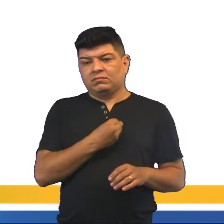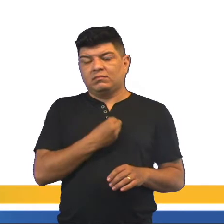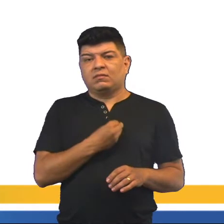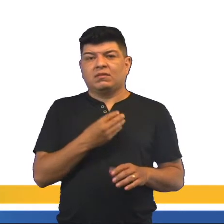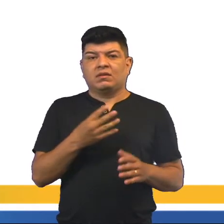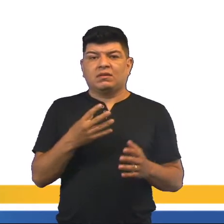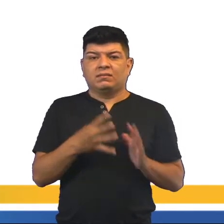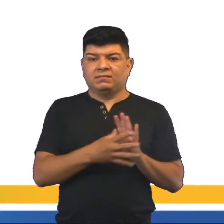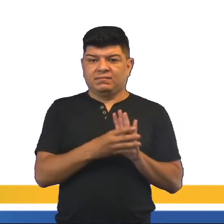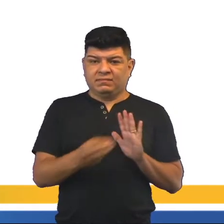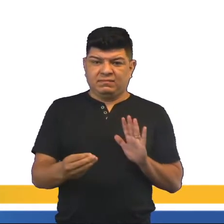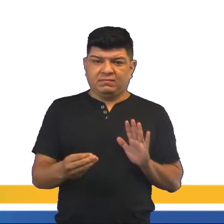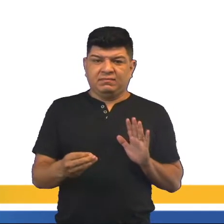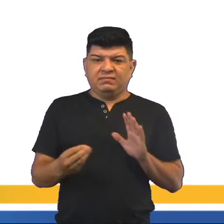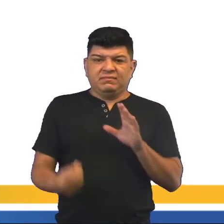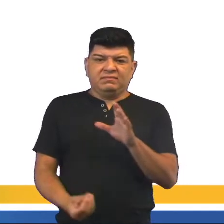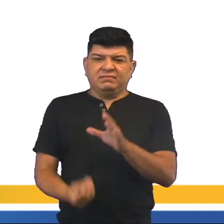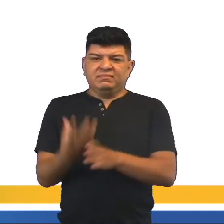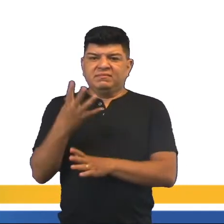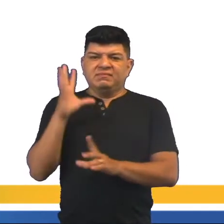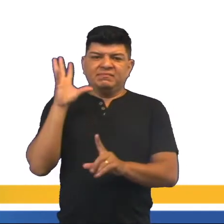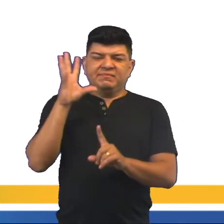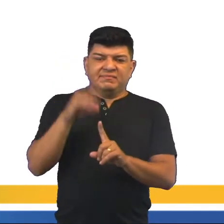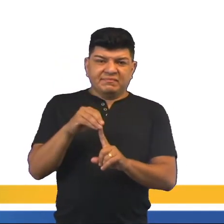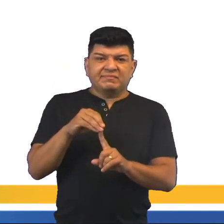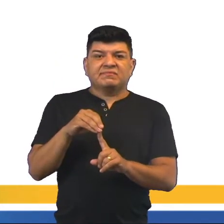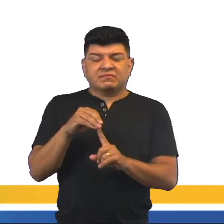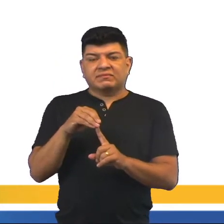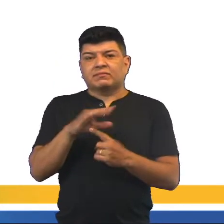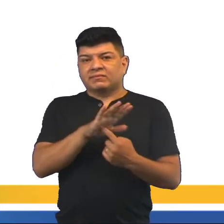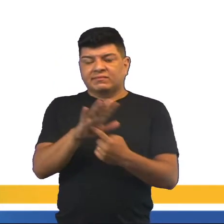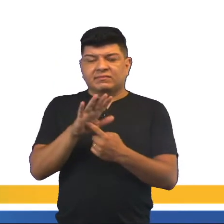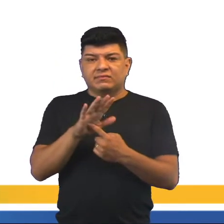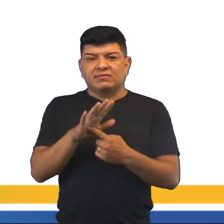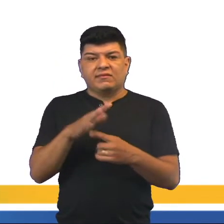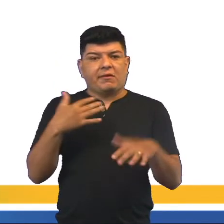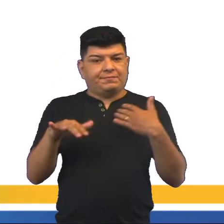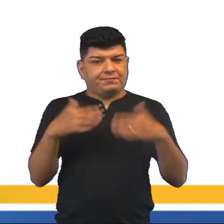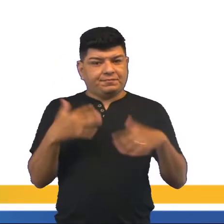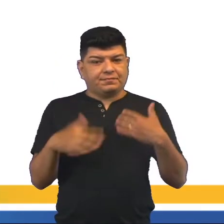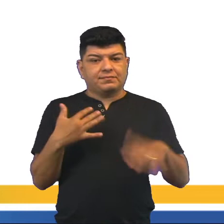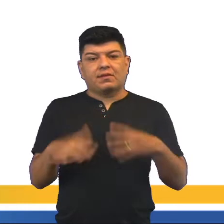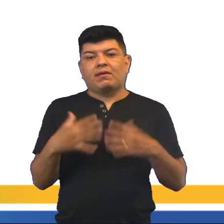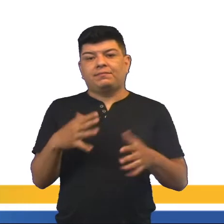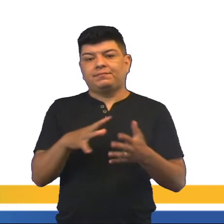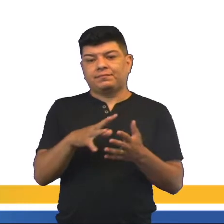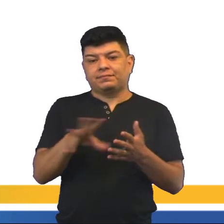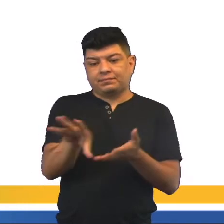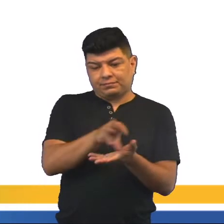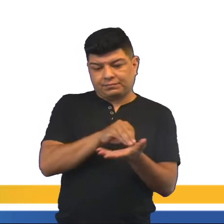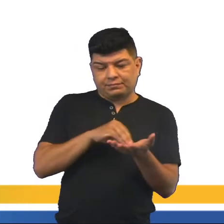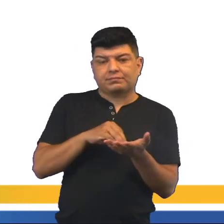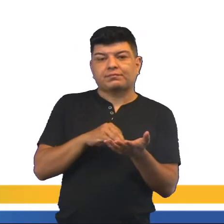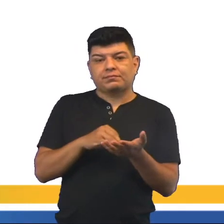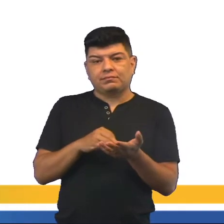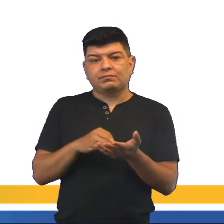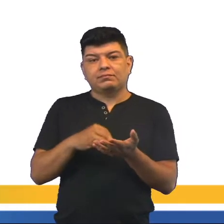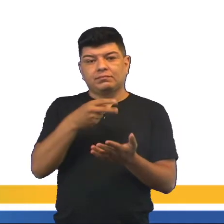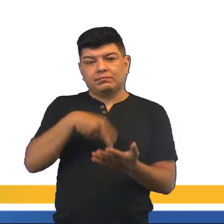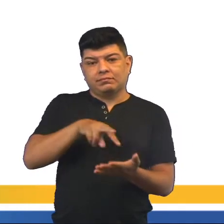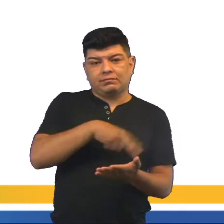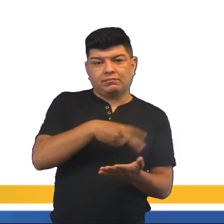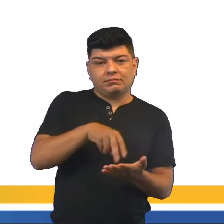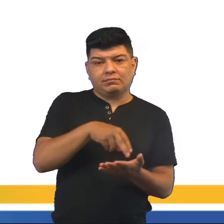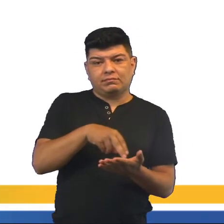né? A notação ela foi criada com o objetivo de registrar os movimentos, como a gente já falou, de uma dança através